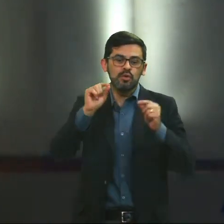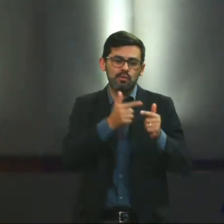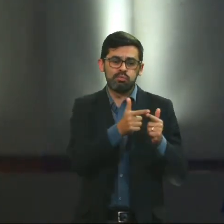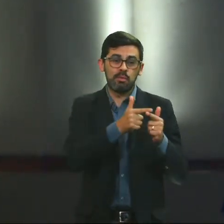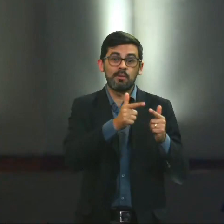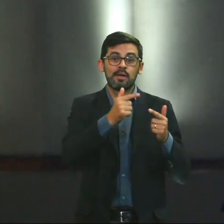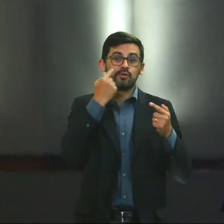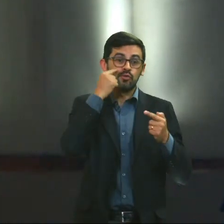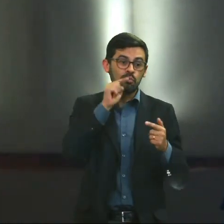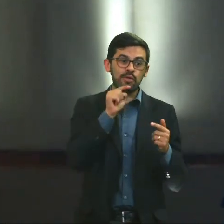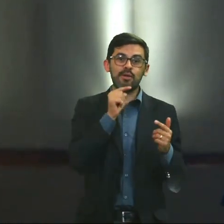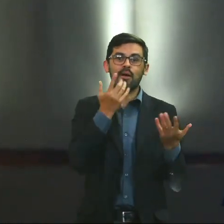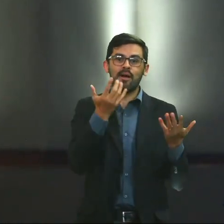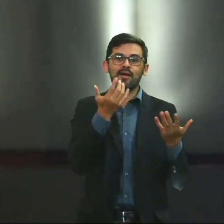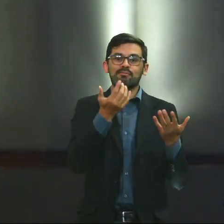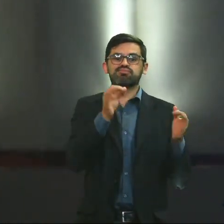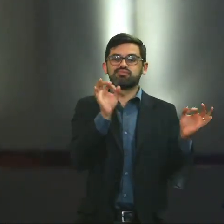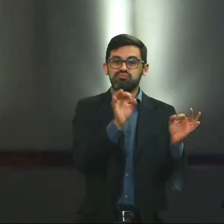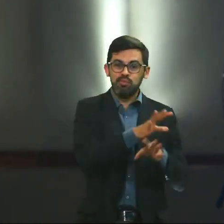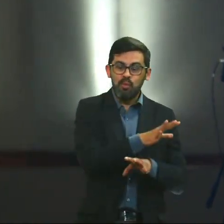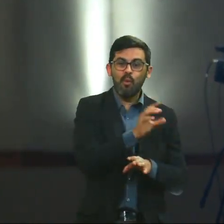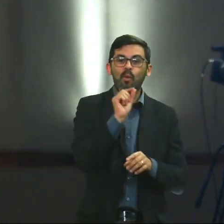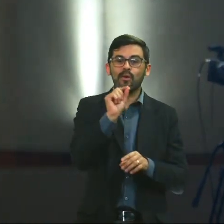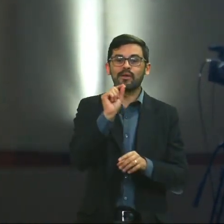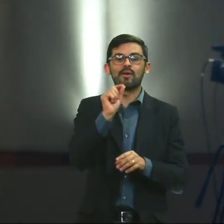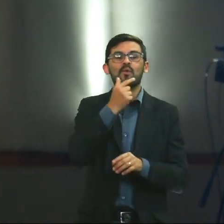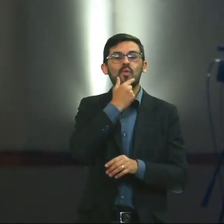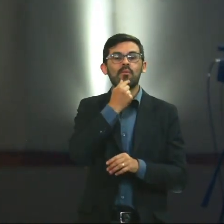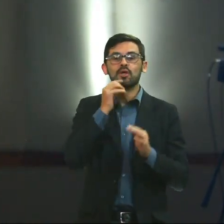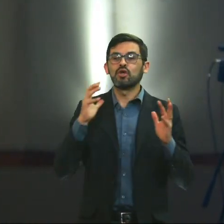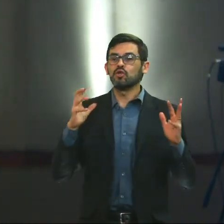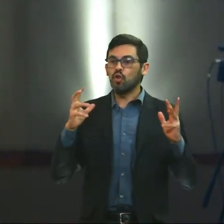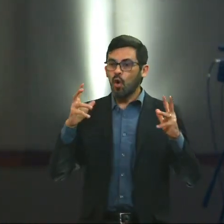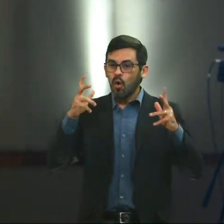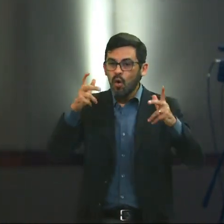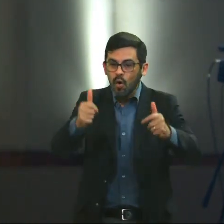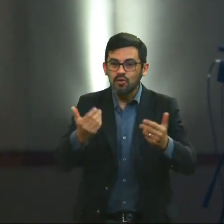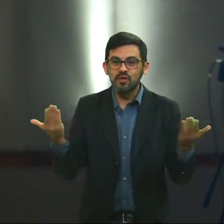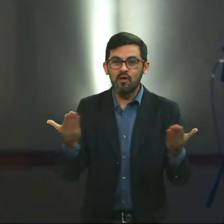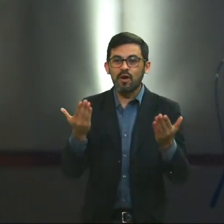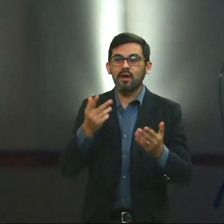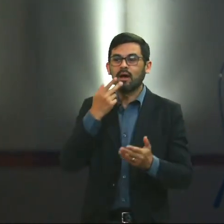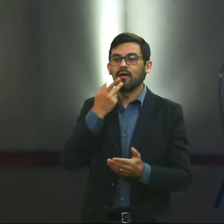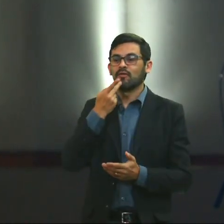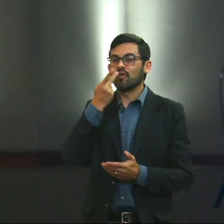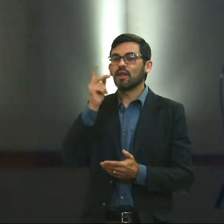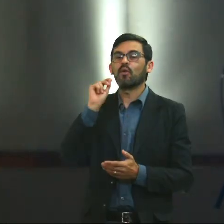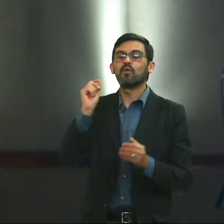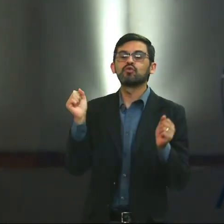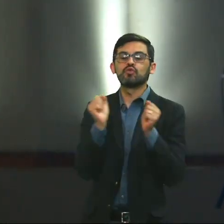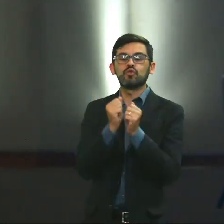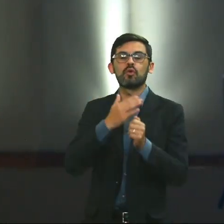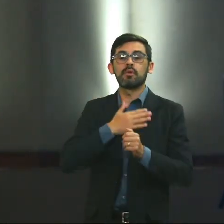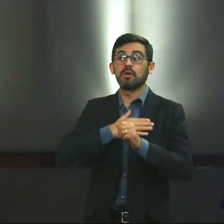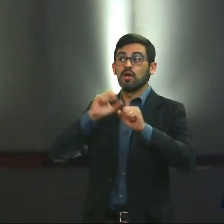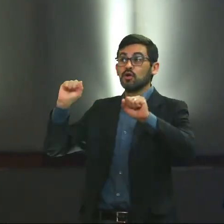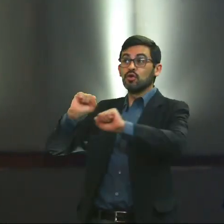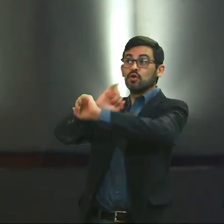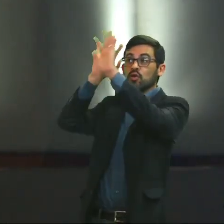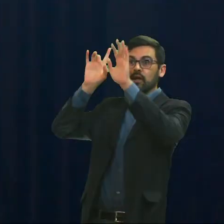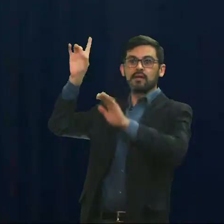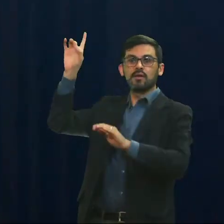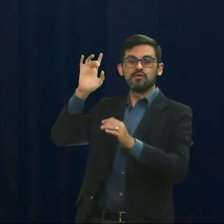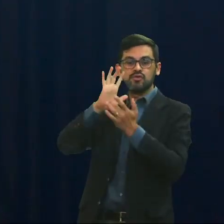problema, resolver aquele problema, ele disse assim, todos agora vão dizer comigo, glória a Deus, Jesus